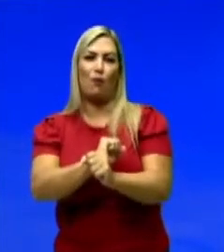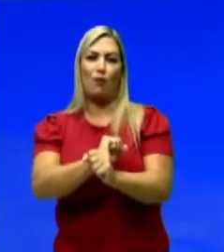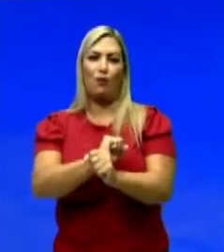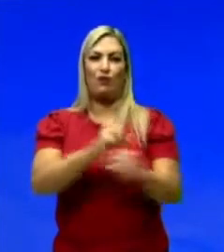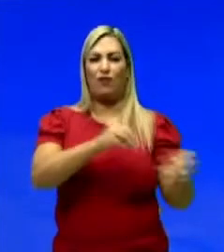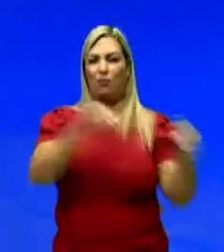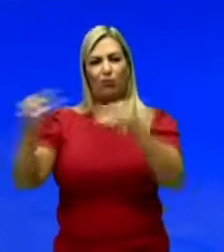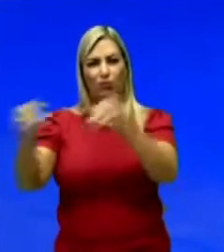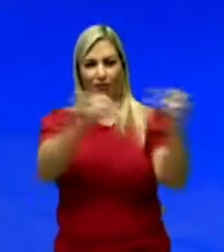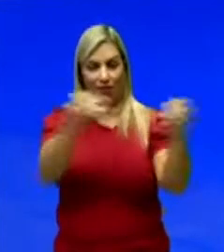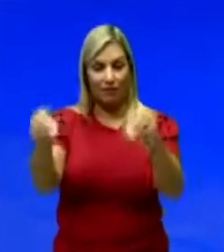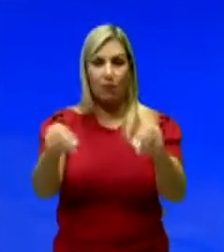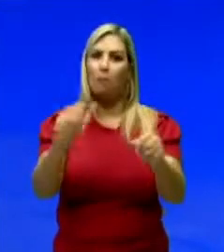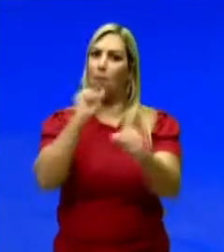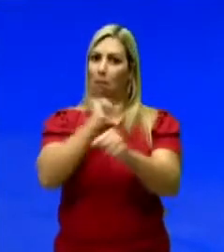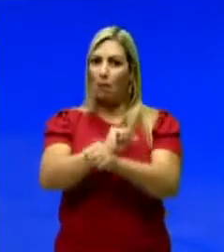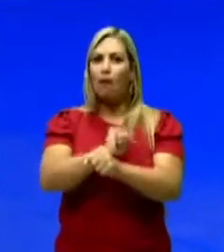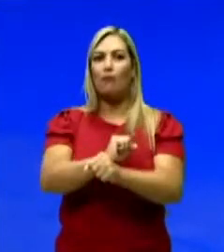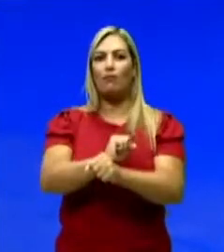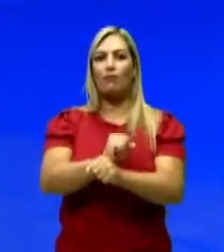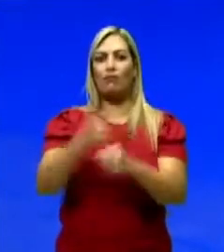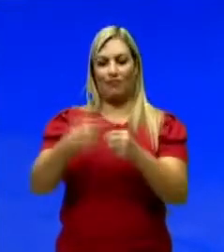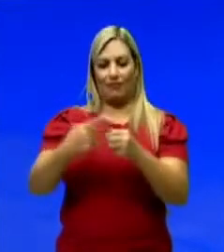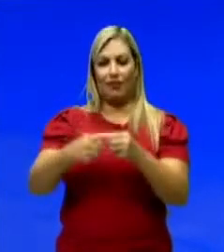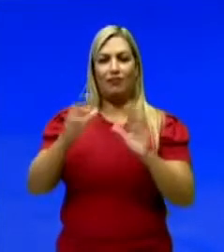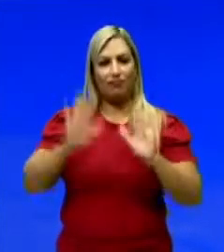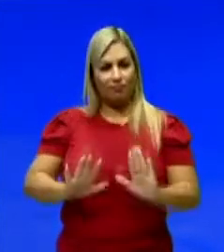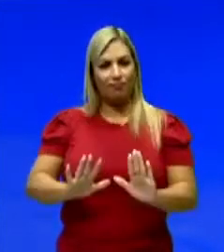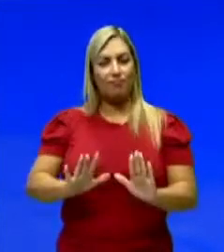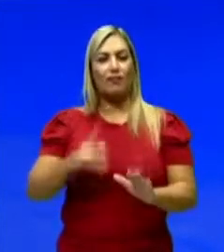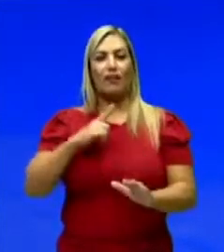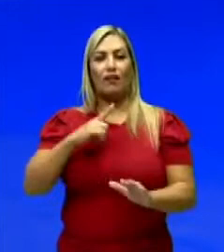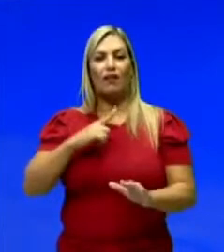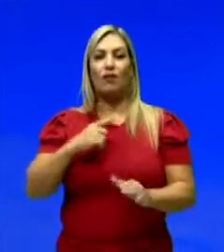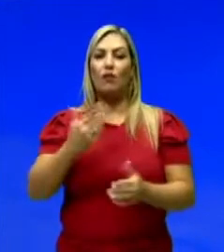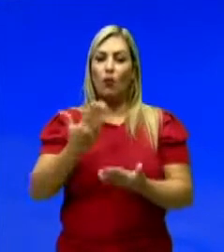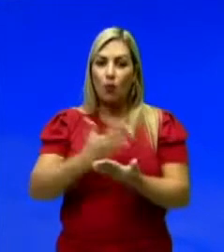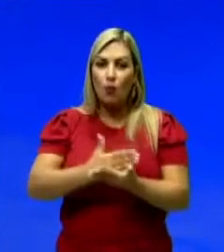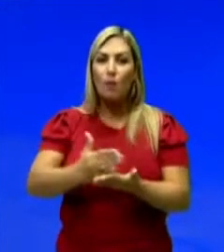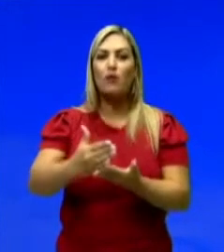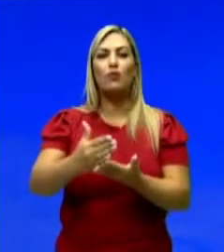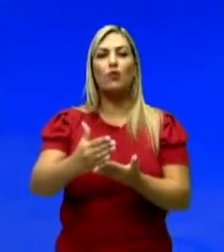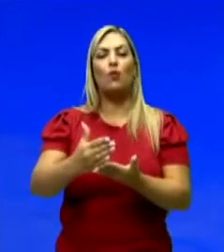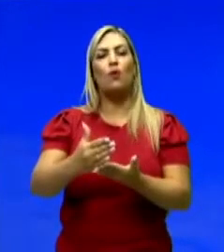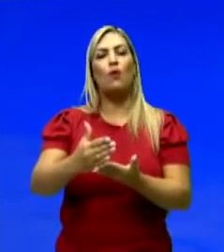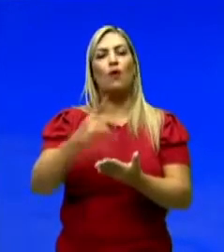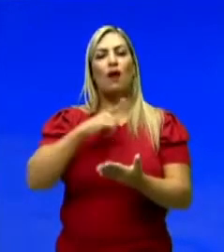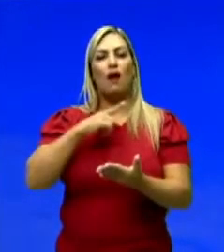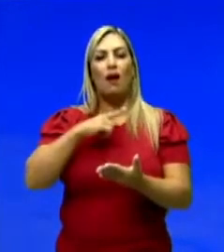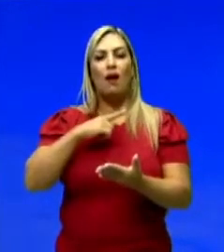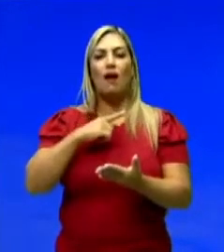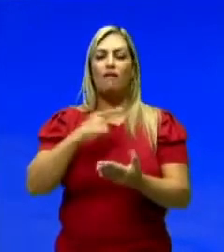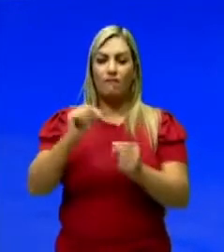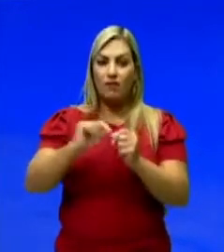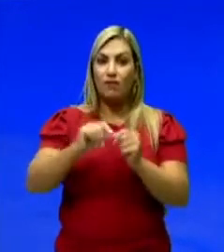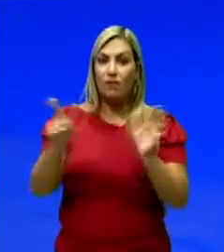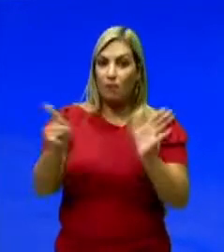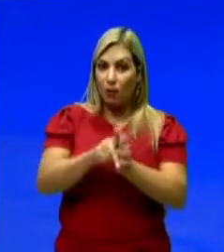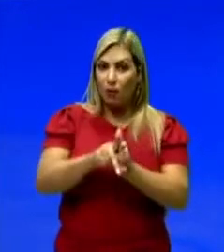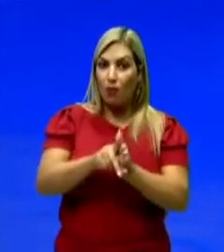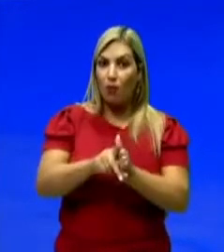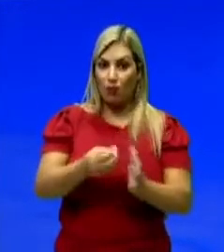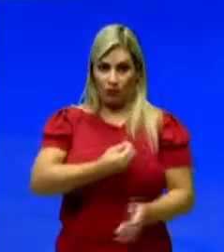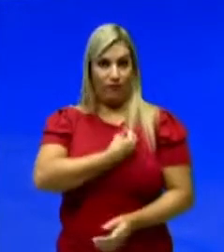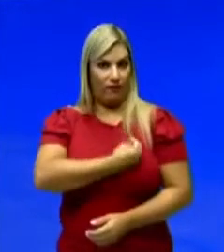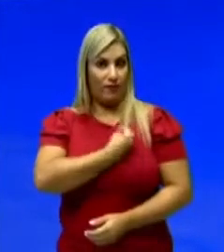passou a produzir sua própria existência é isso que a gente chama de modo de produção a partir do momento que o homem consegue produzir